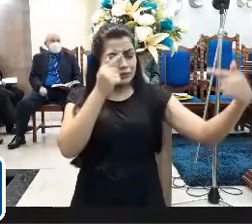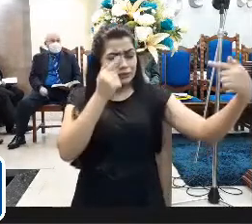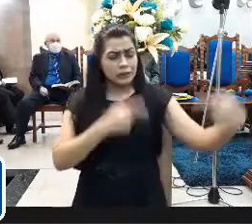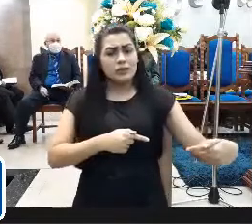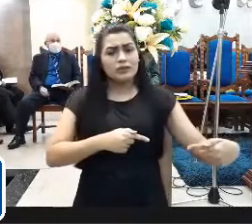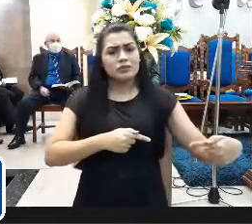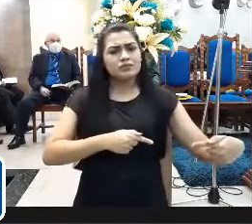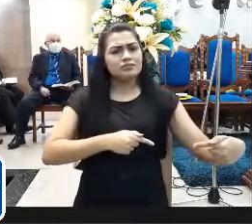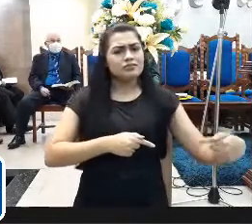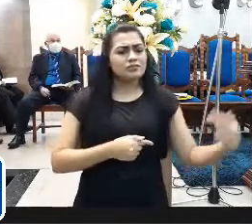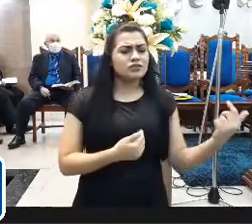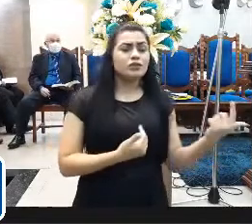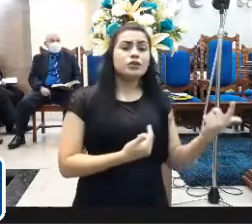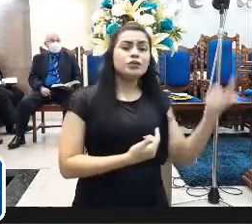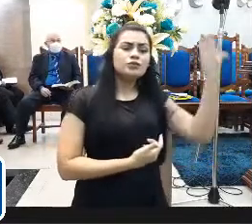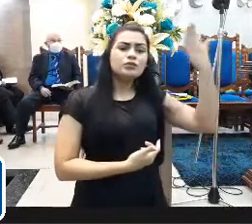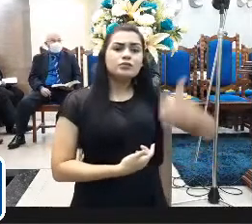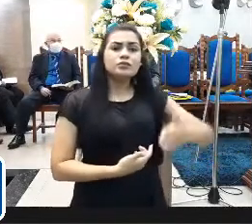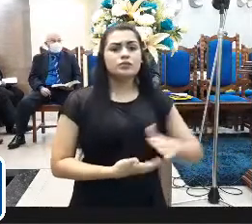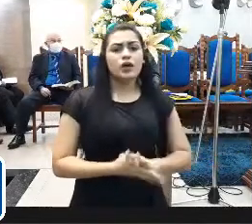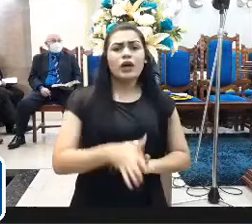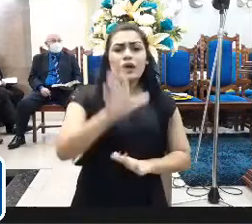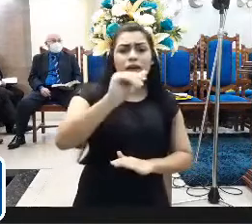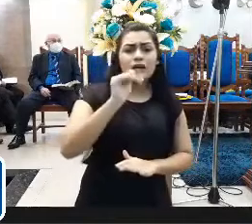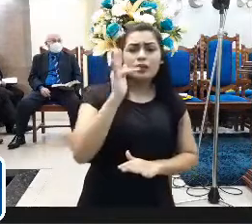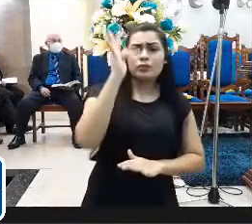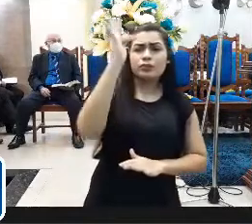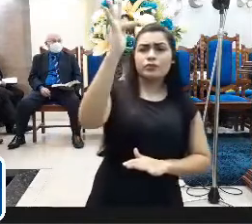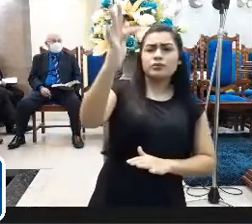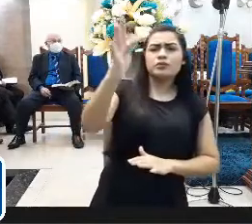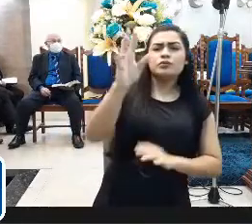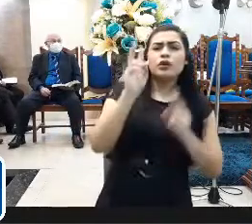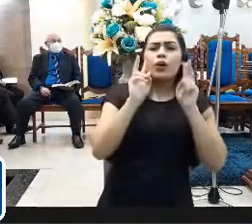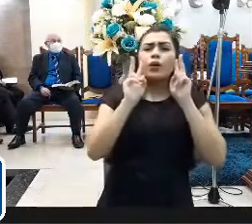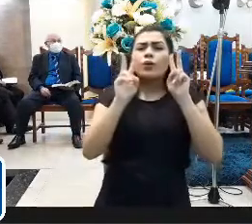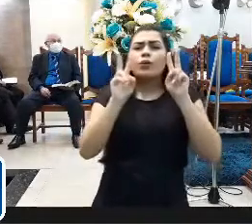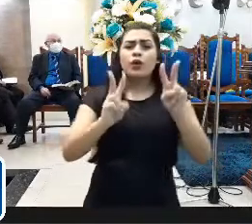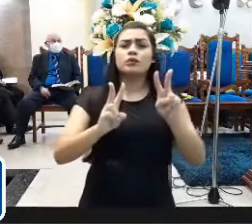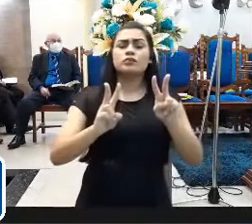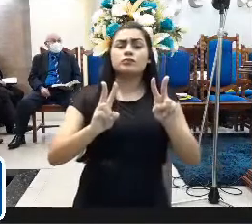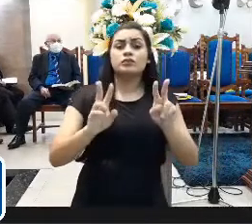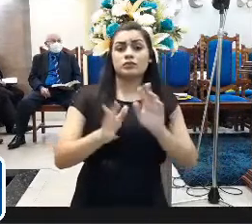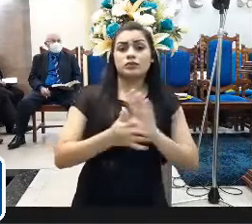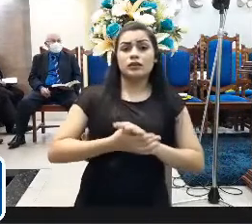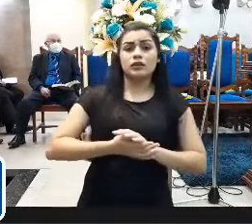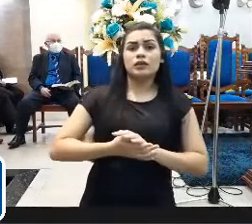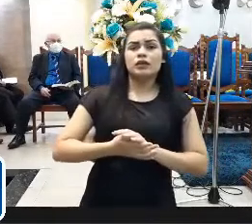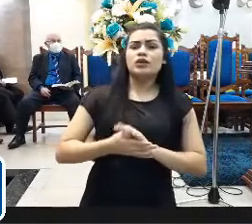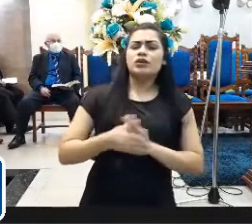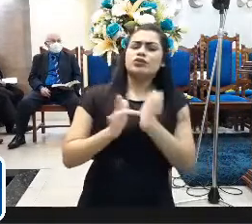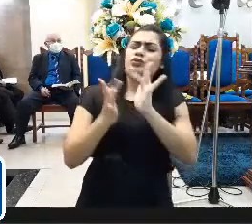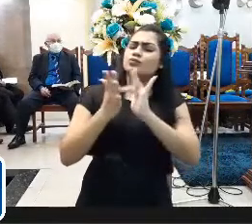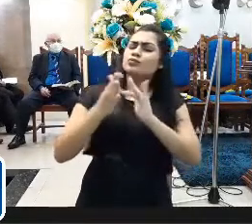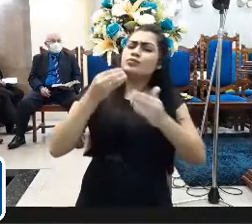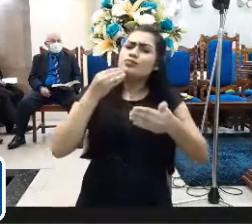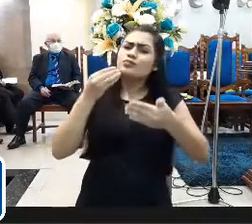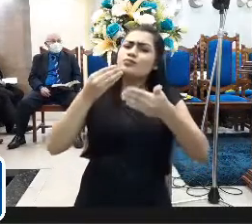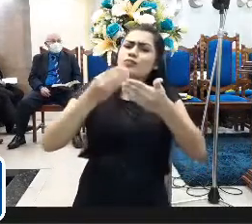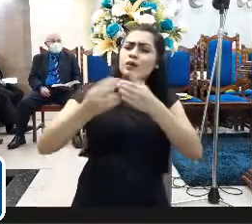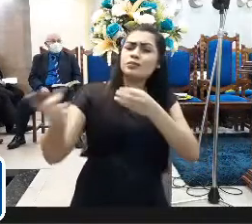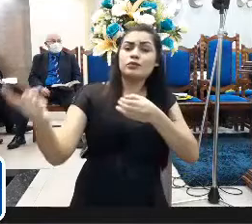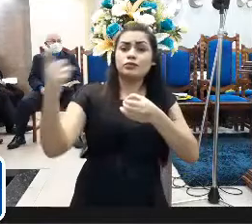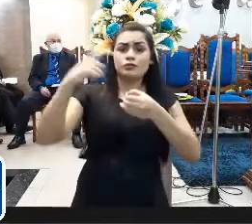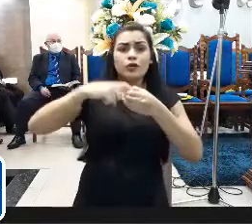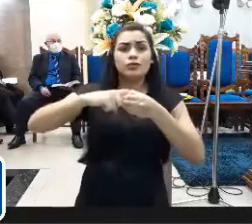frente. Tem uma recompensa futura. A vinda de Jesus está às portas. A glória